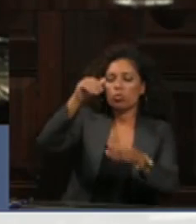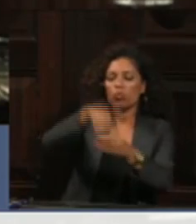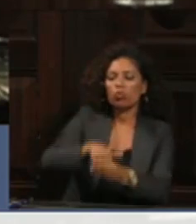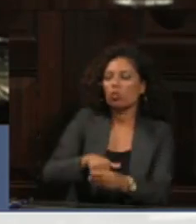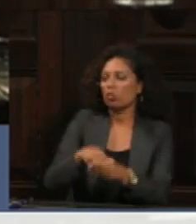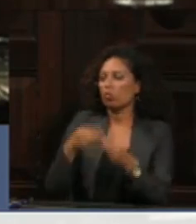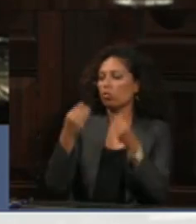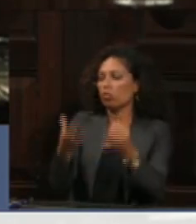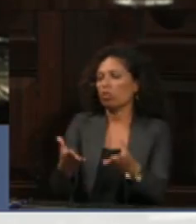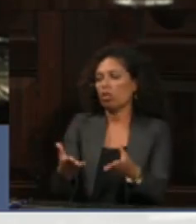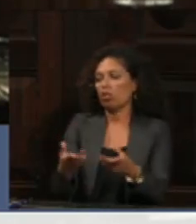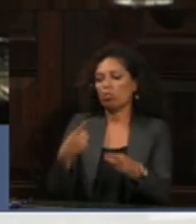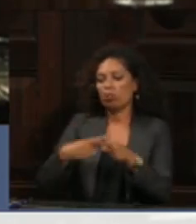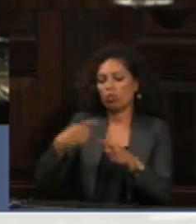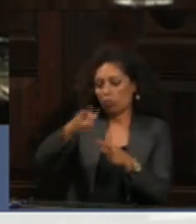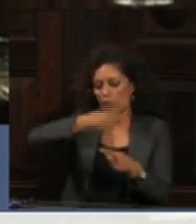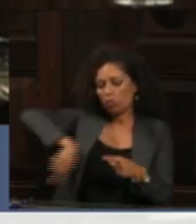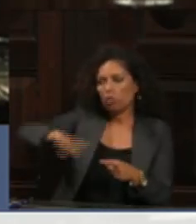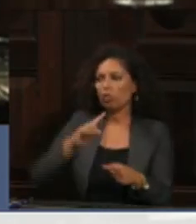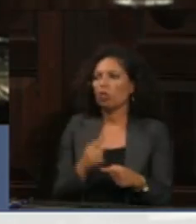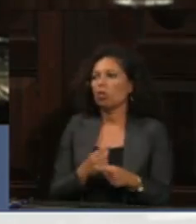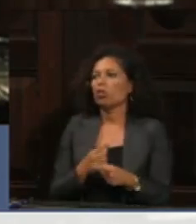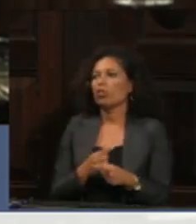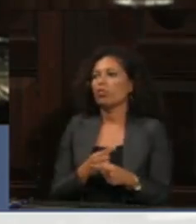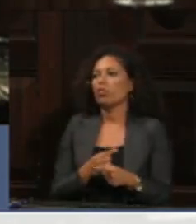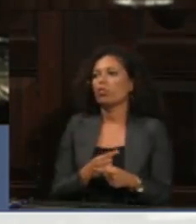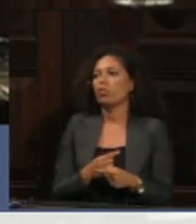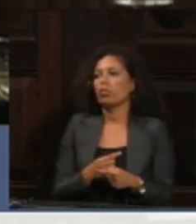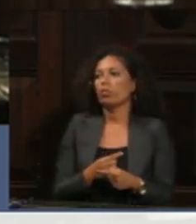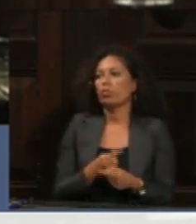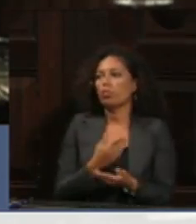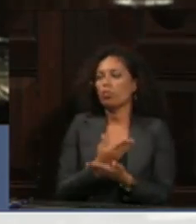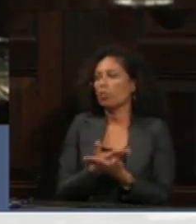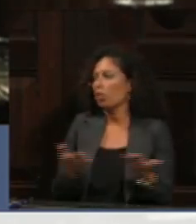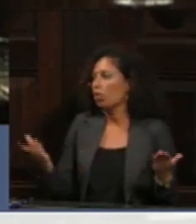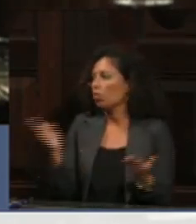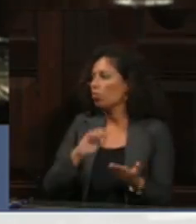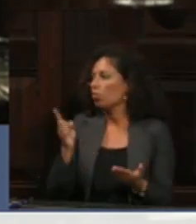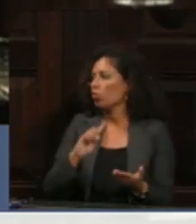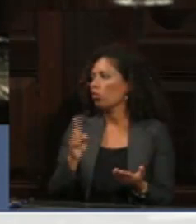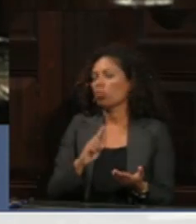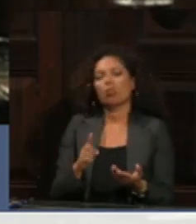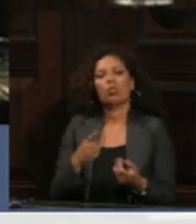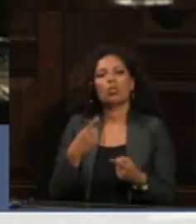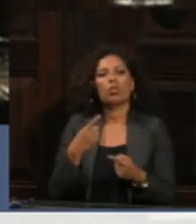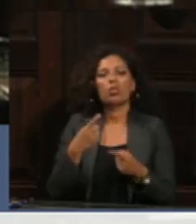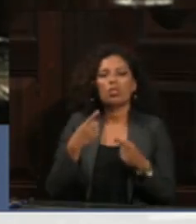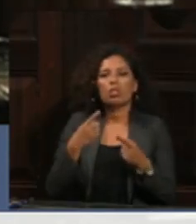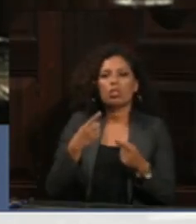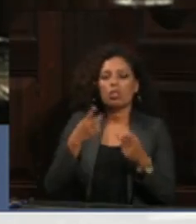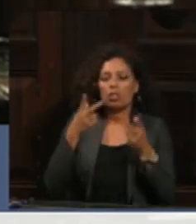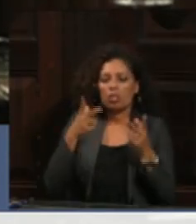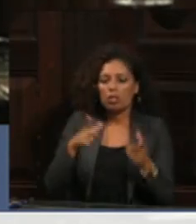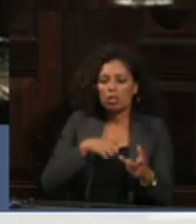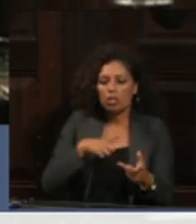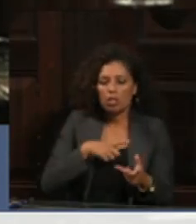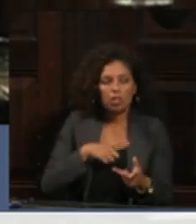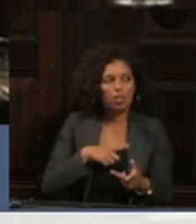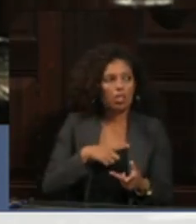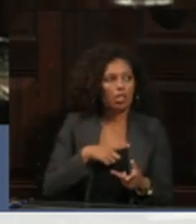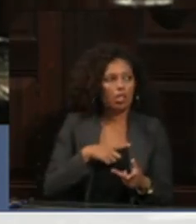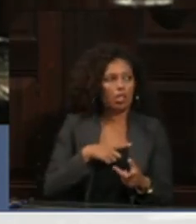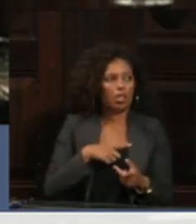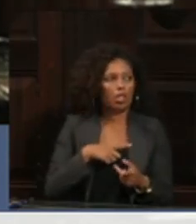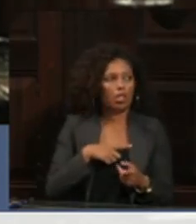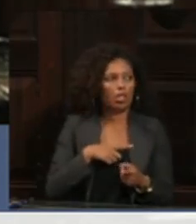democrático, para que nós não tenhamos mais cenas como de jovens que perguntam: por que o